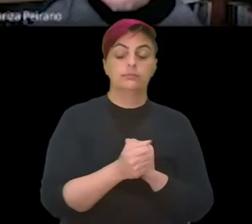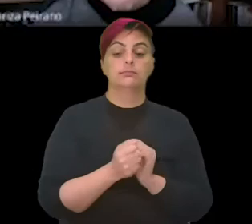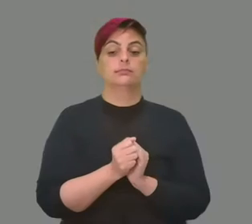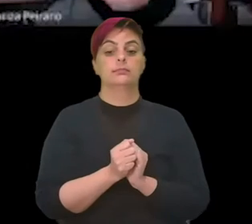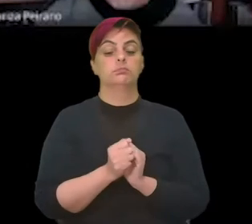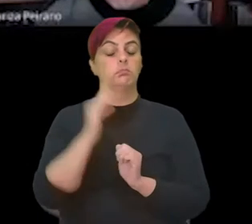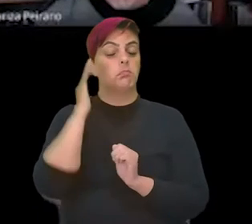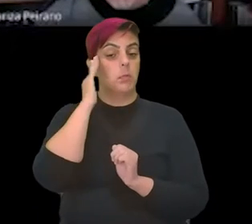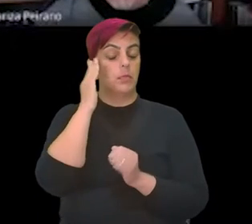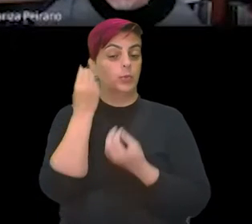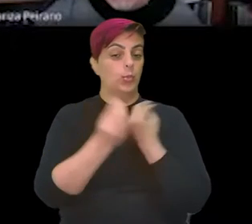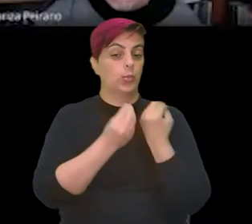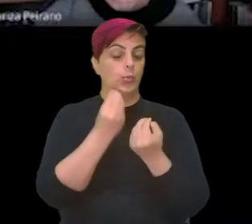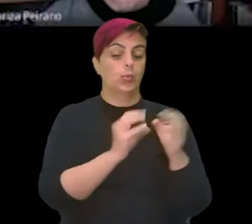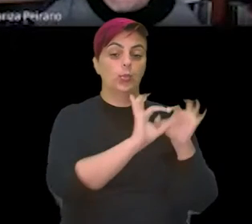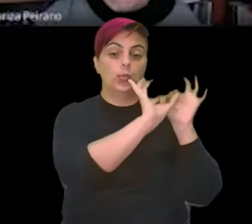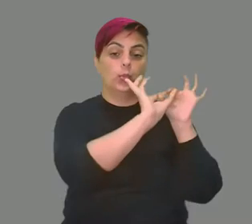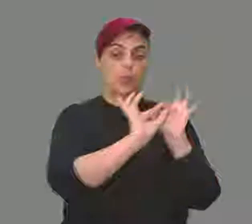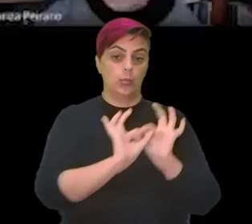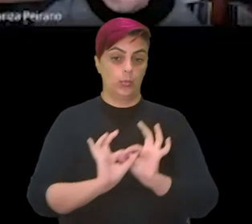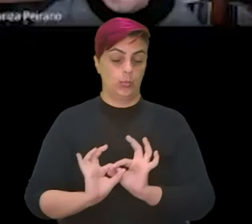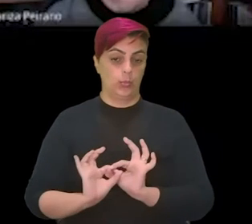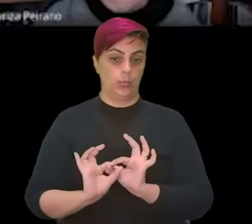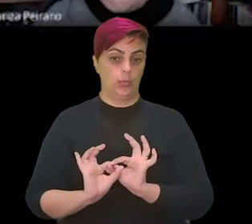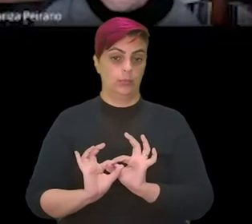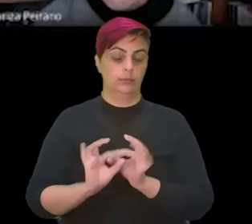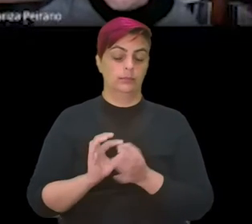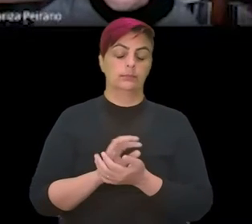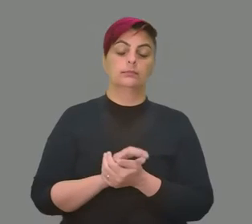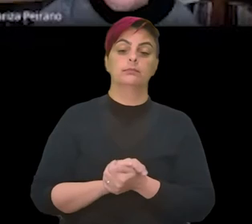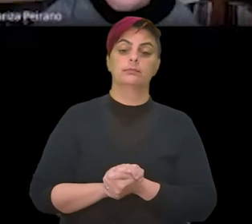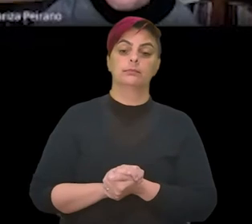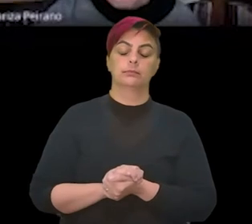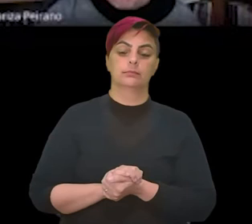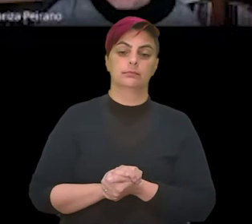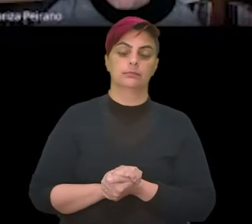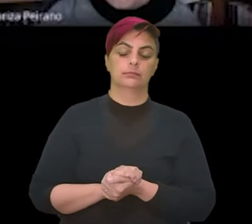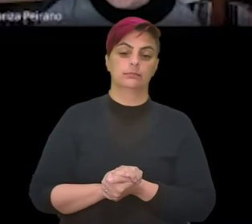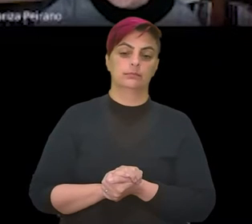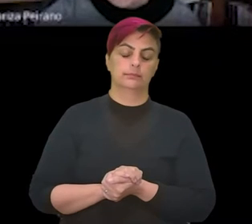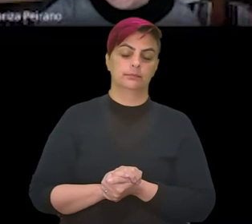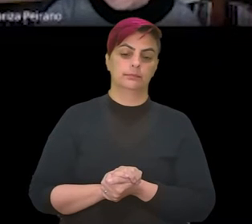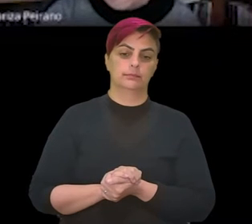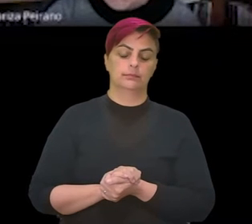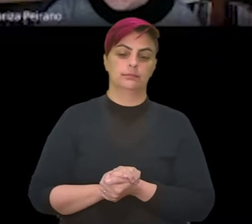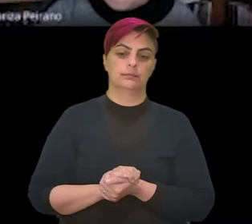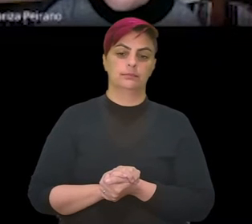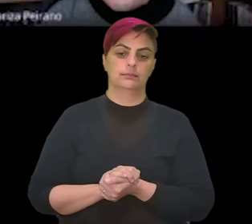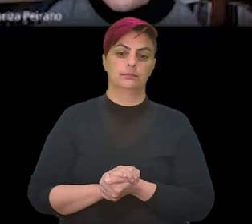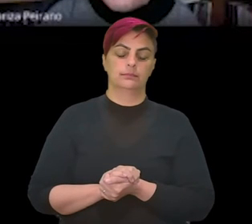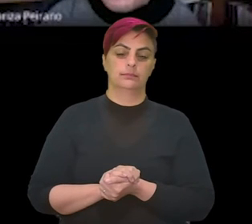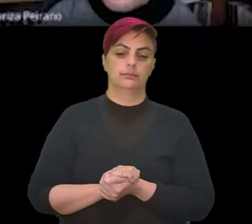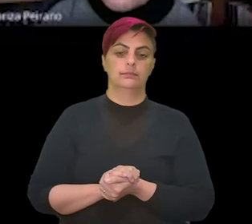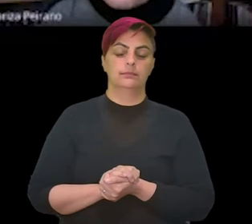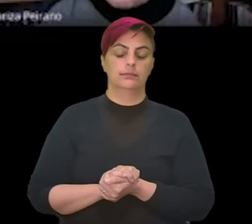enunciação e insistiu em uma perspectiva etnográfica, que seria de dentro, ou desde sociológico, que